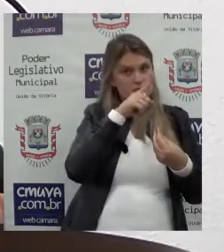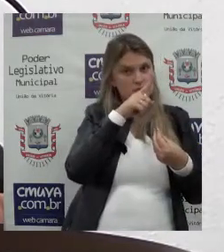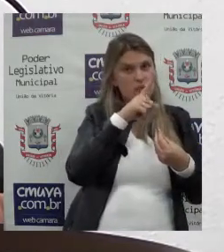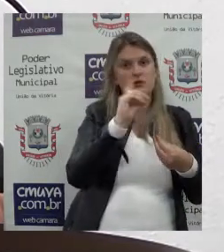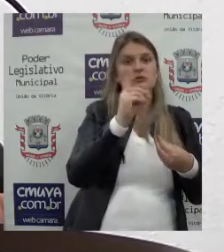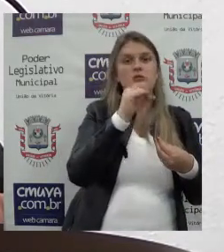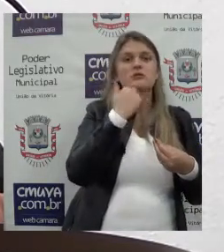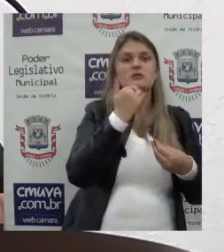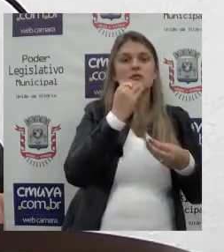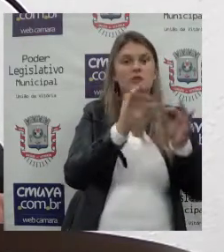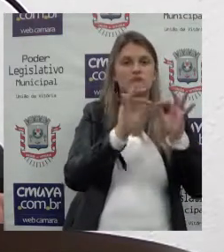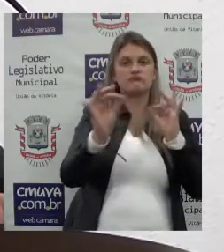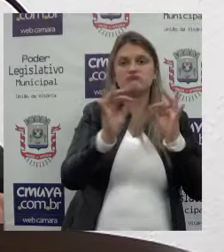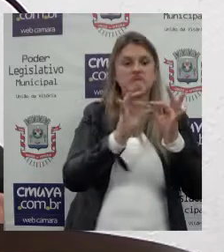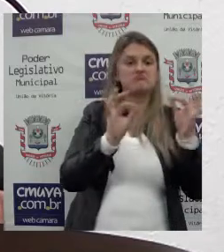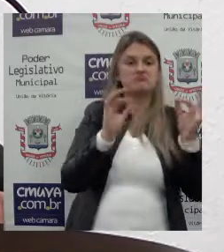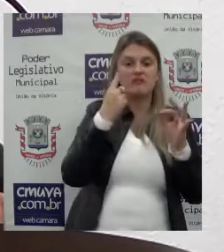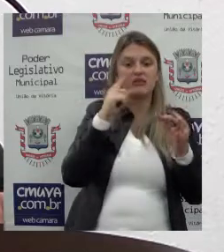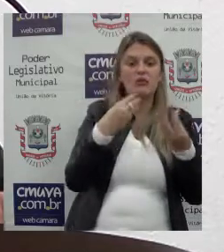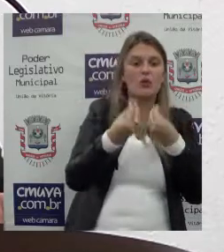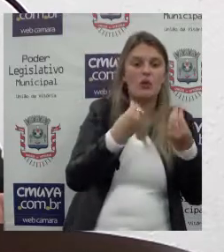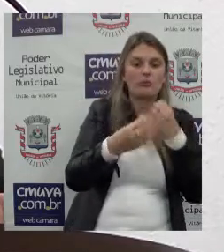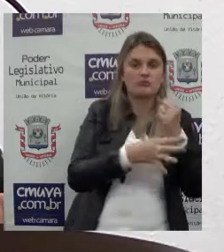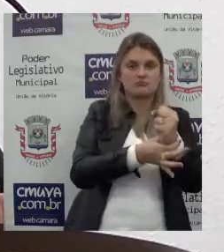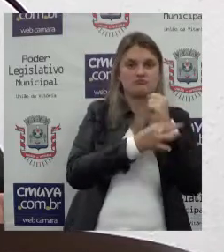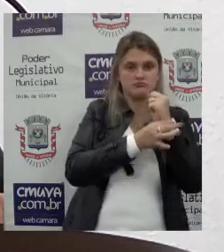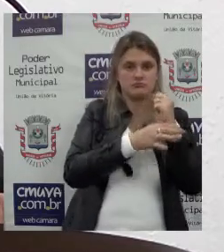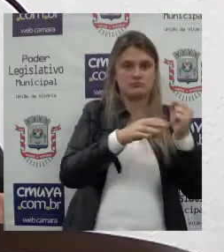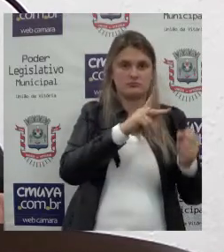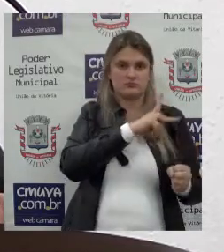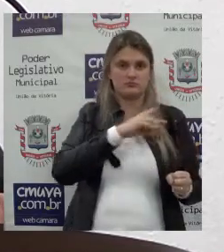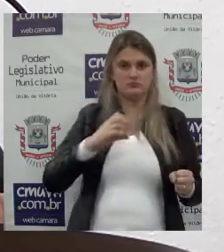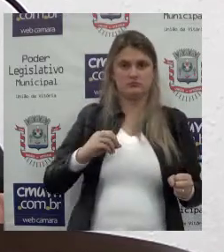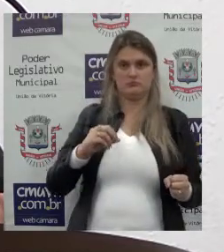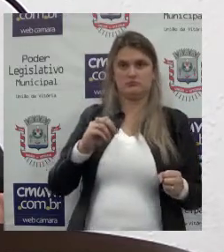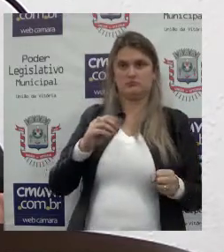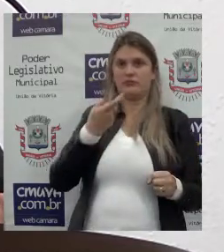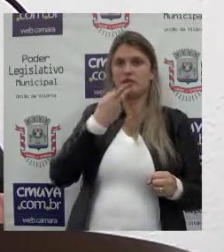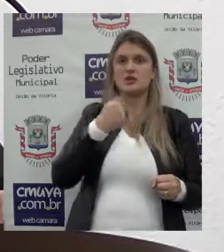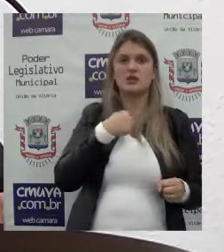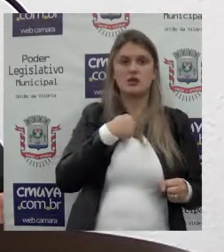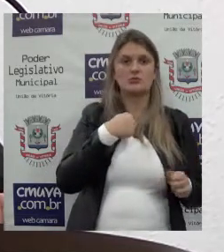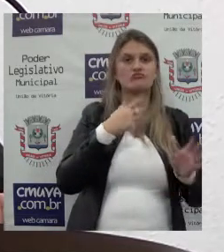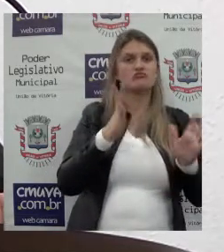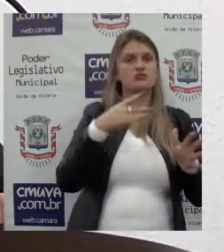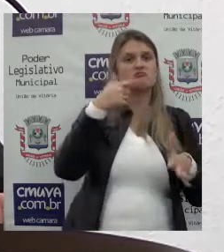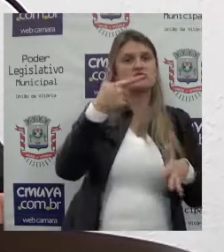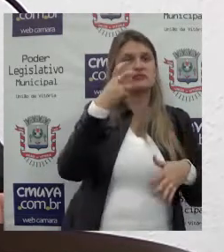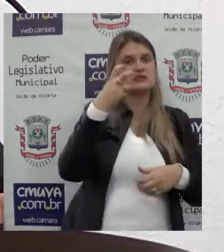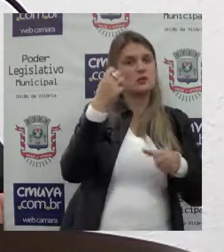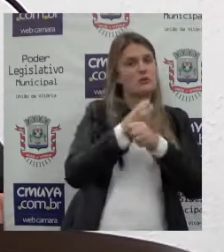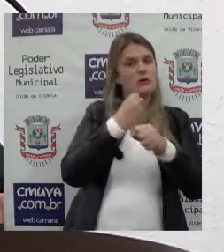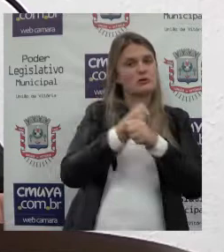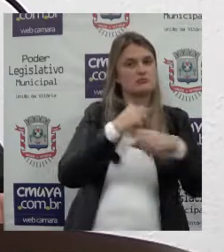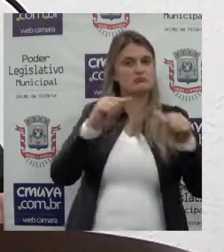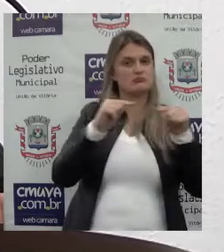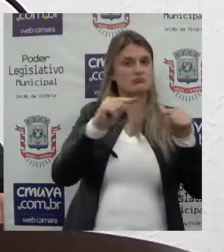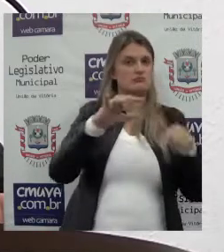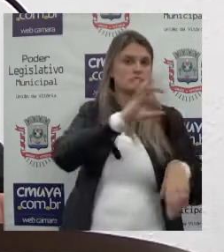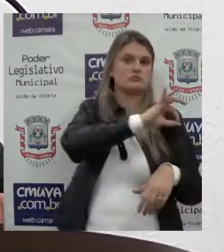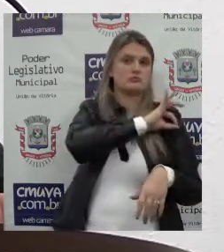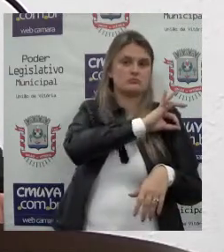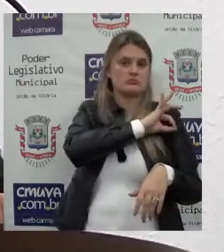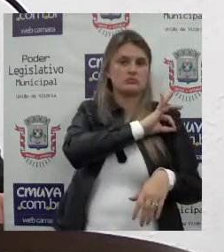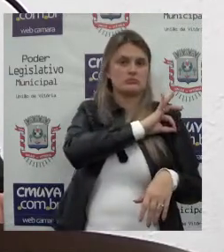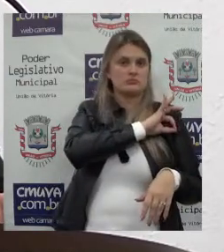E o risco? Isso não é medido a nível de segurança pública. Porque estou há 25